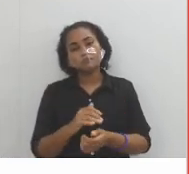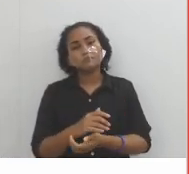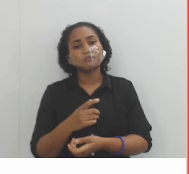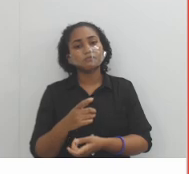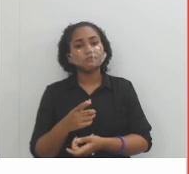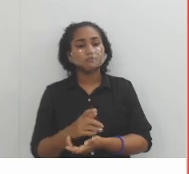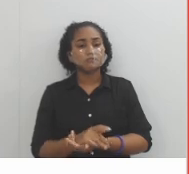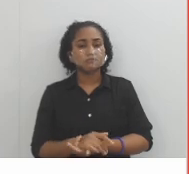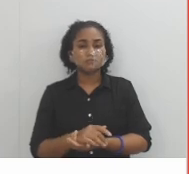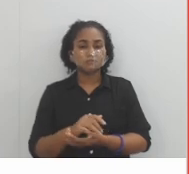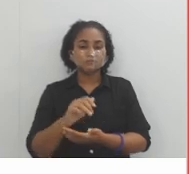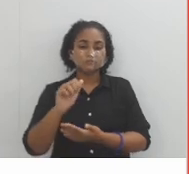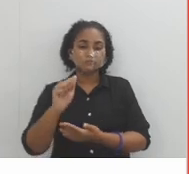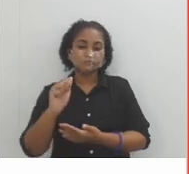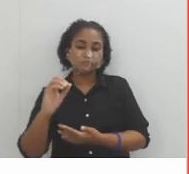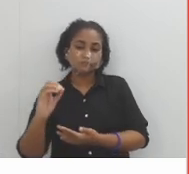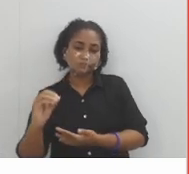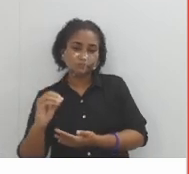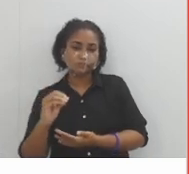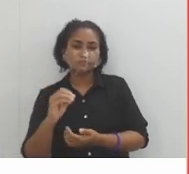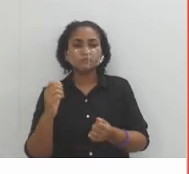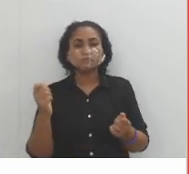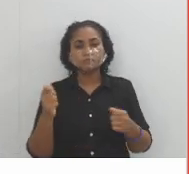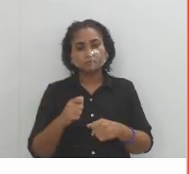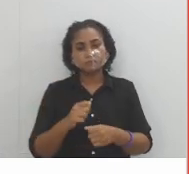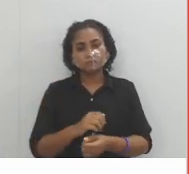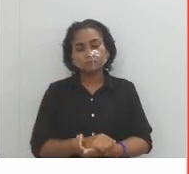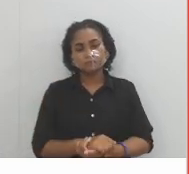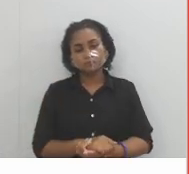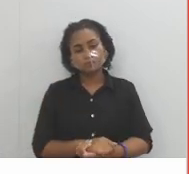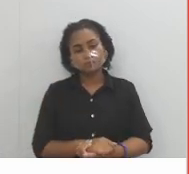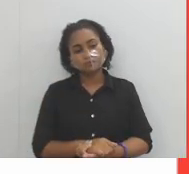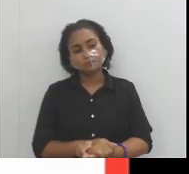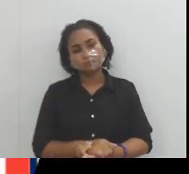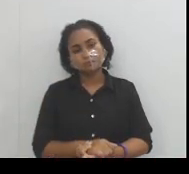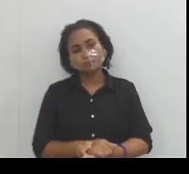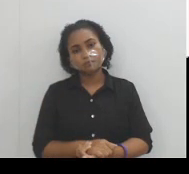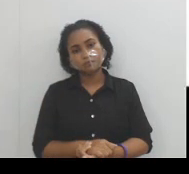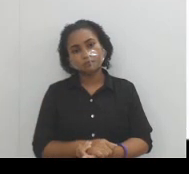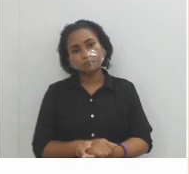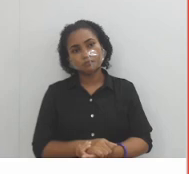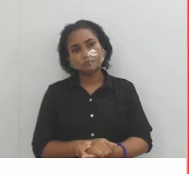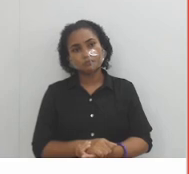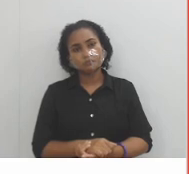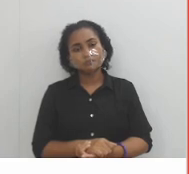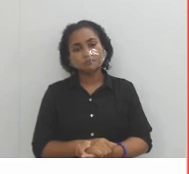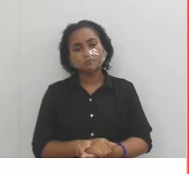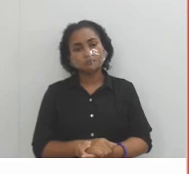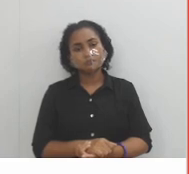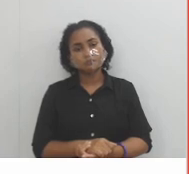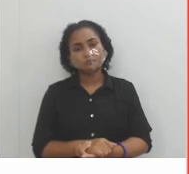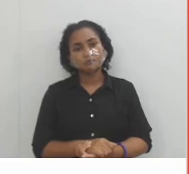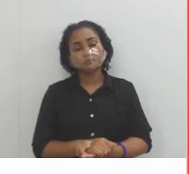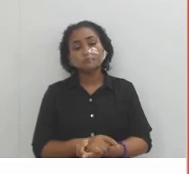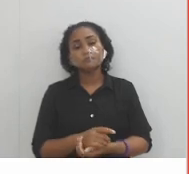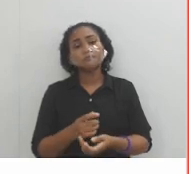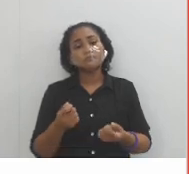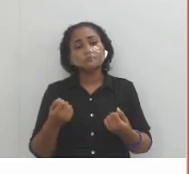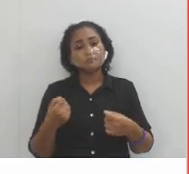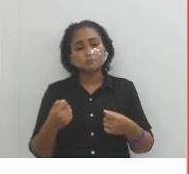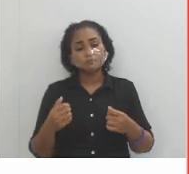as artigo que acompanha a palavra leis. E um